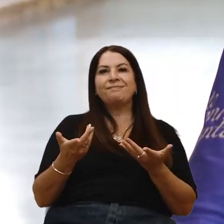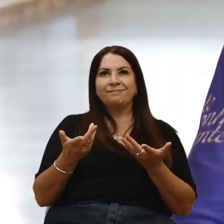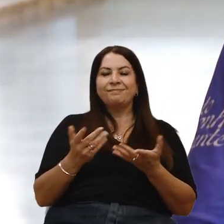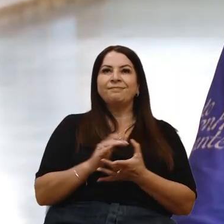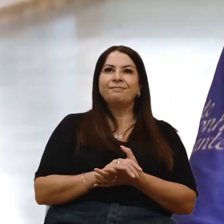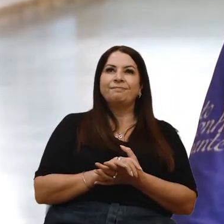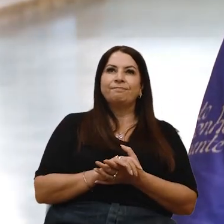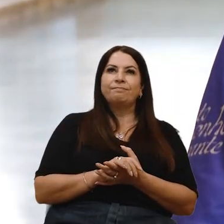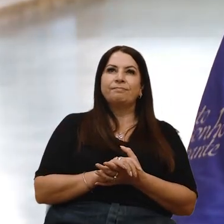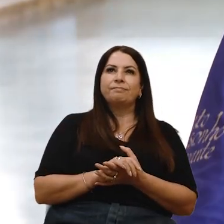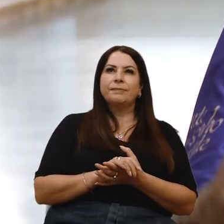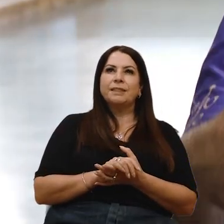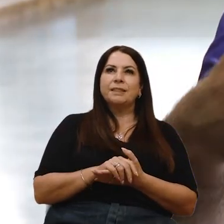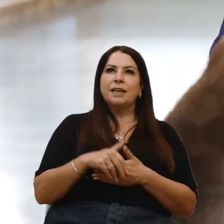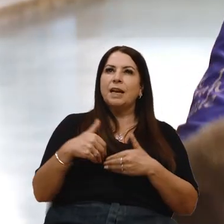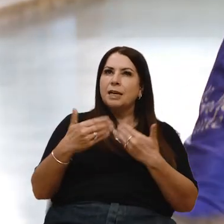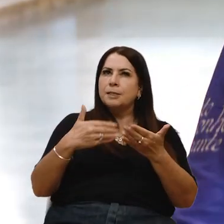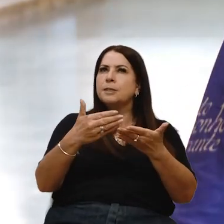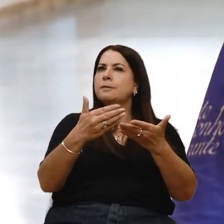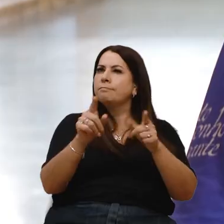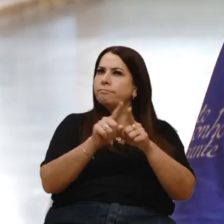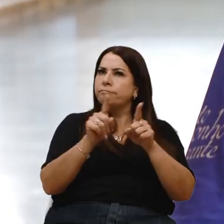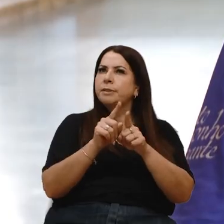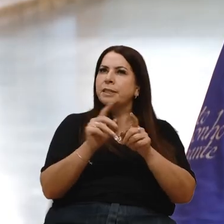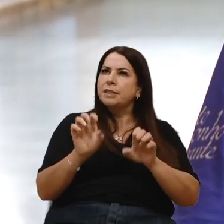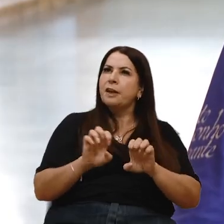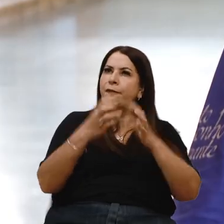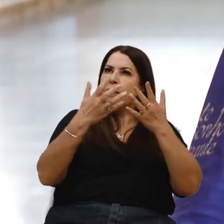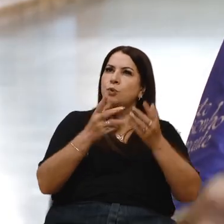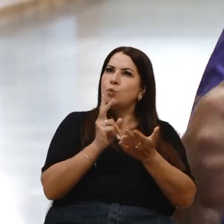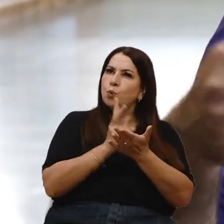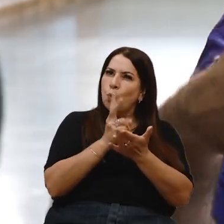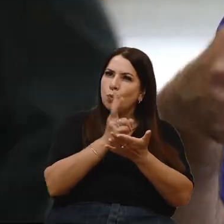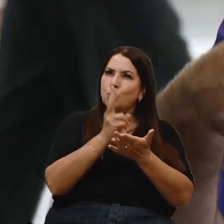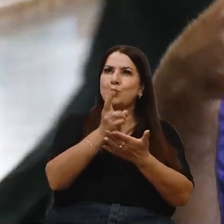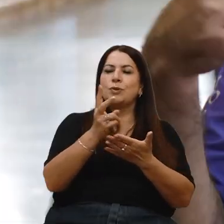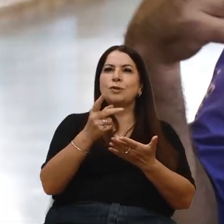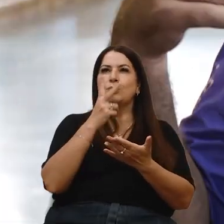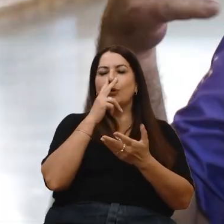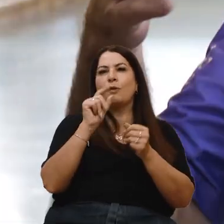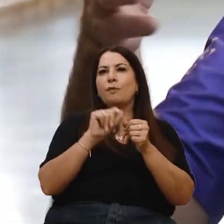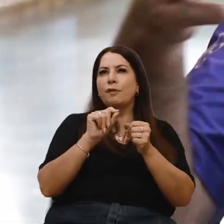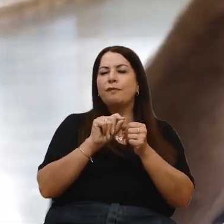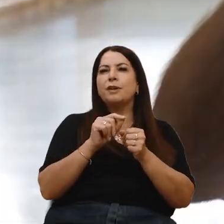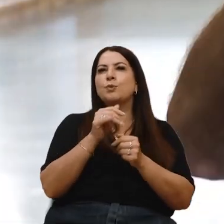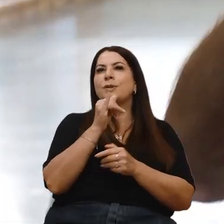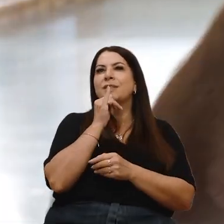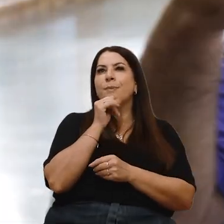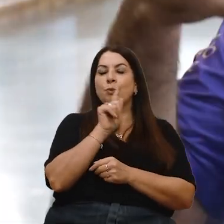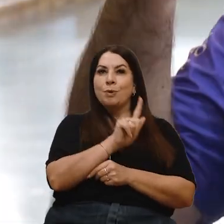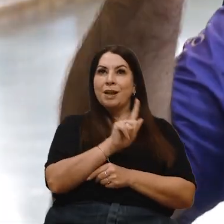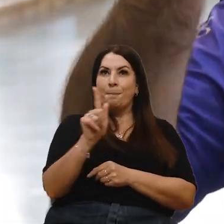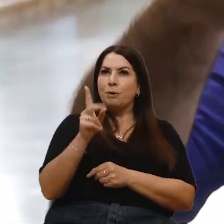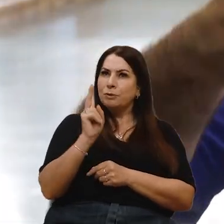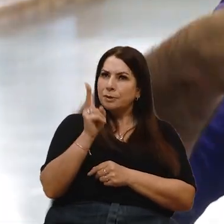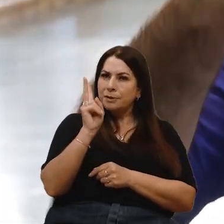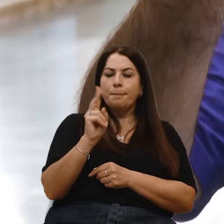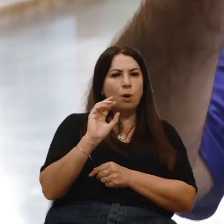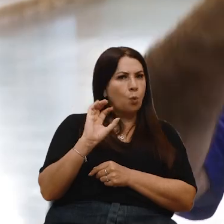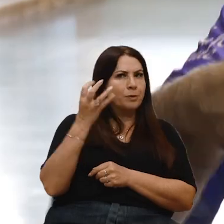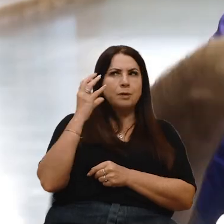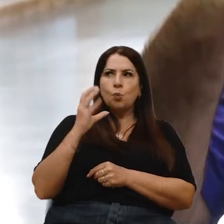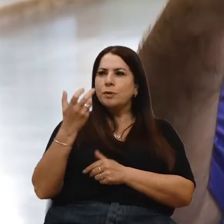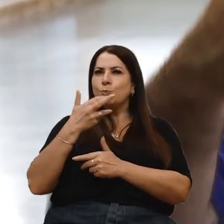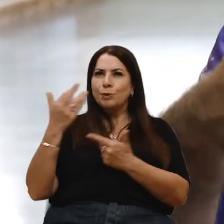que essa pegada, digamos assim, desses eventos contínuos, como faz, vamos usar o exemplo Gramado, sempre